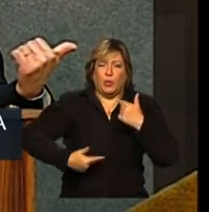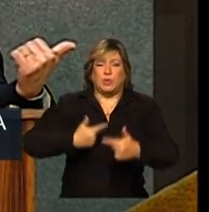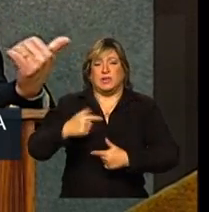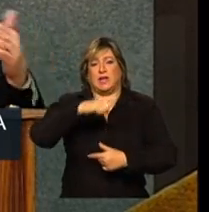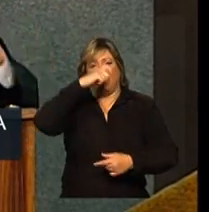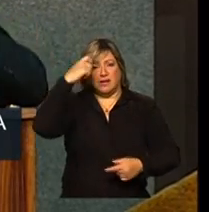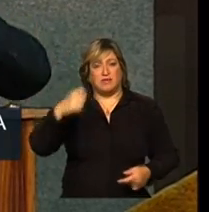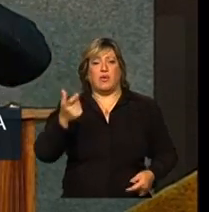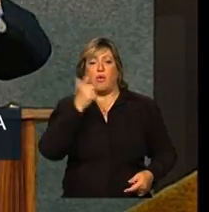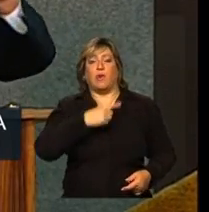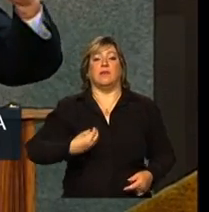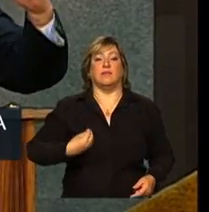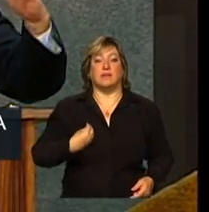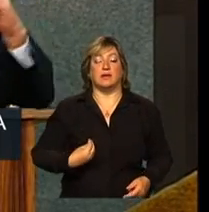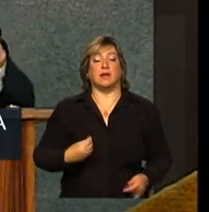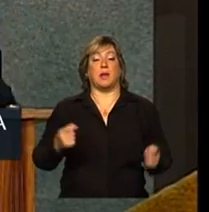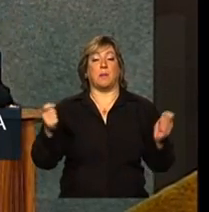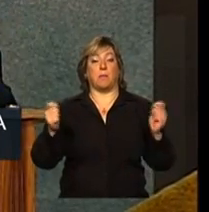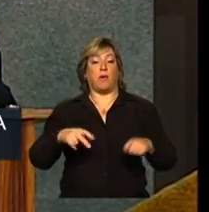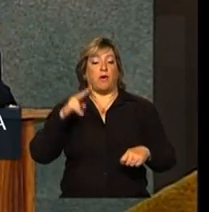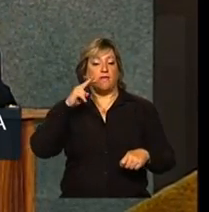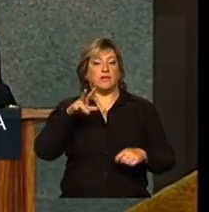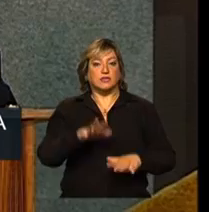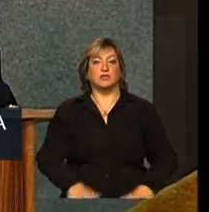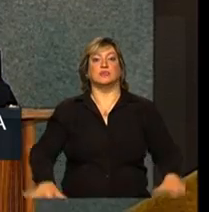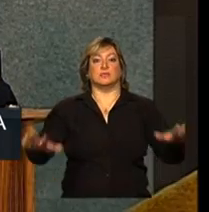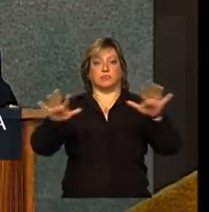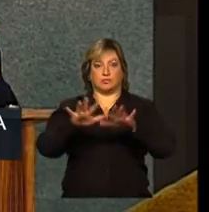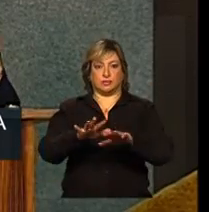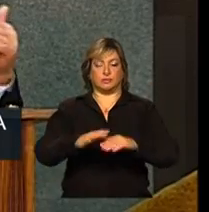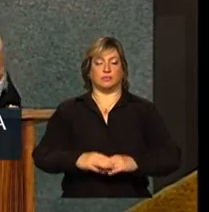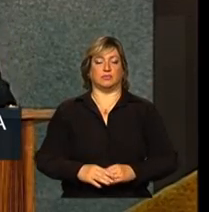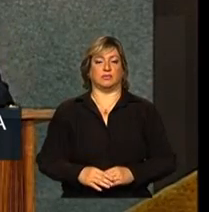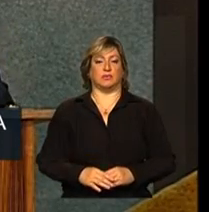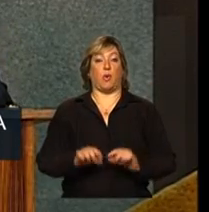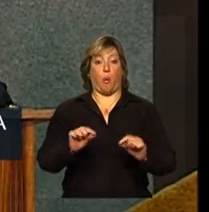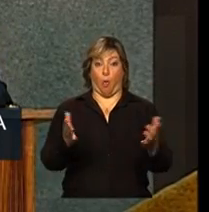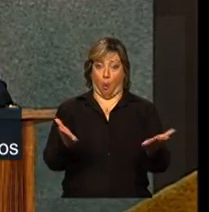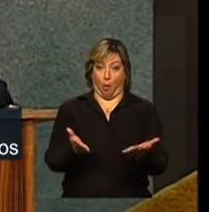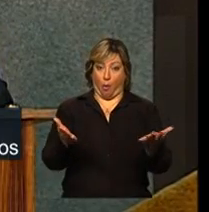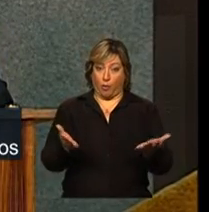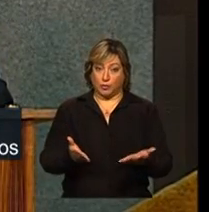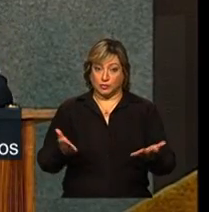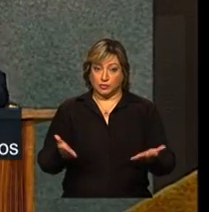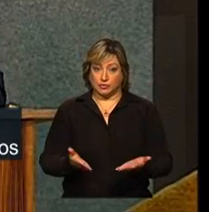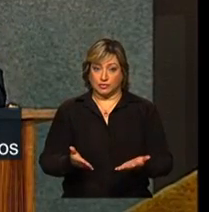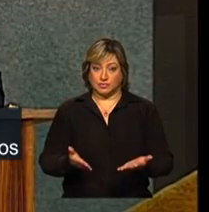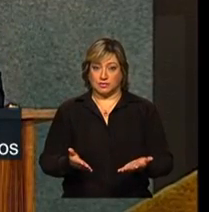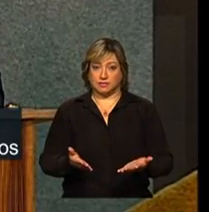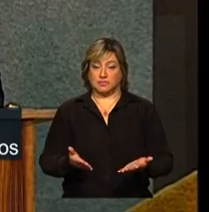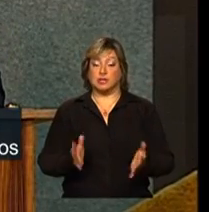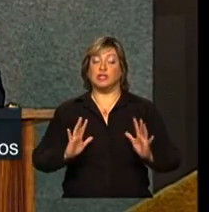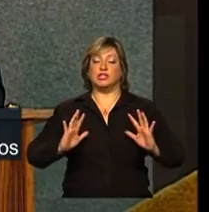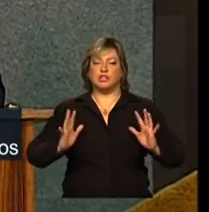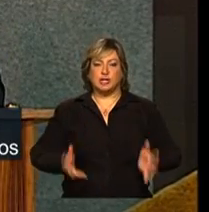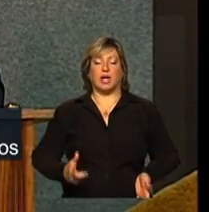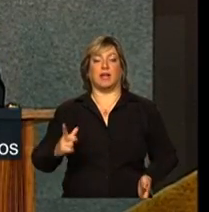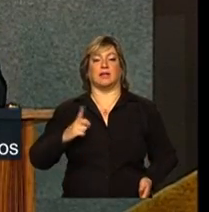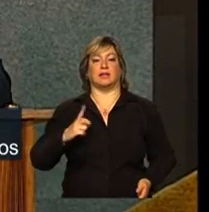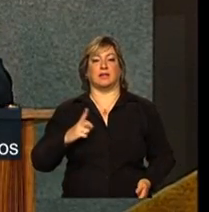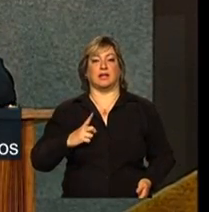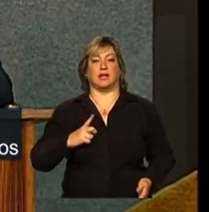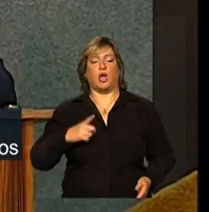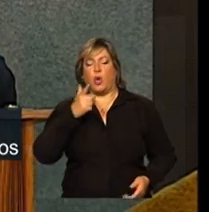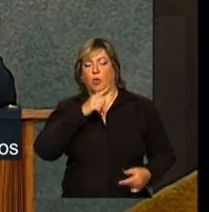sobrevivência e poderia ser vista como um todo, e que hoje já luta